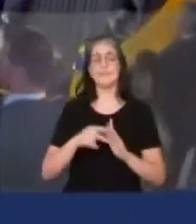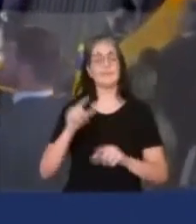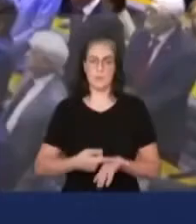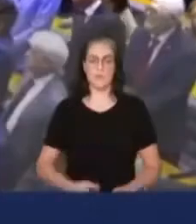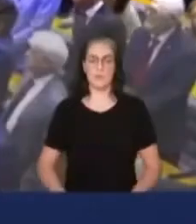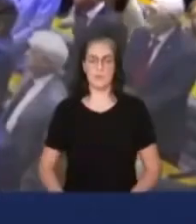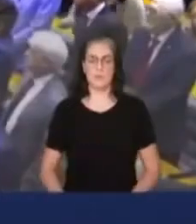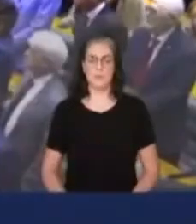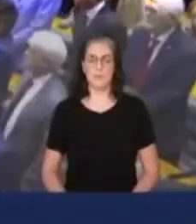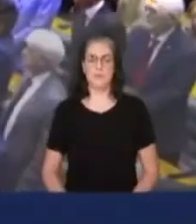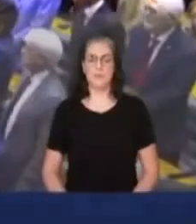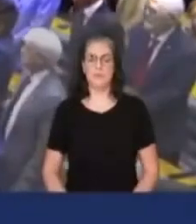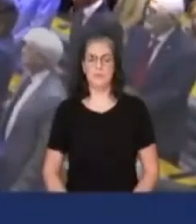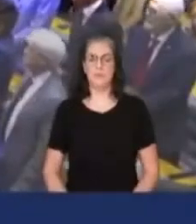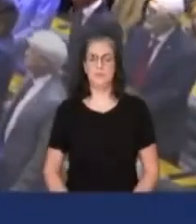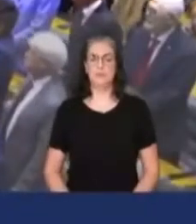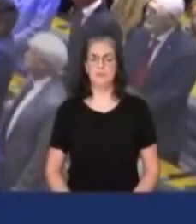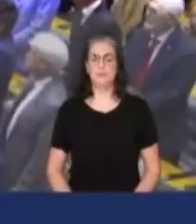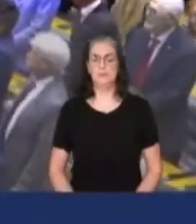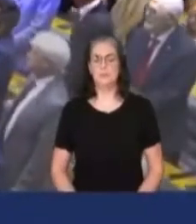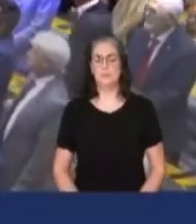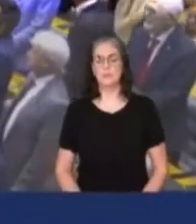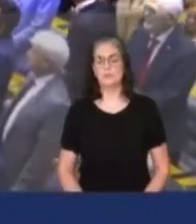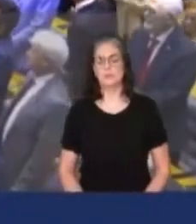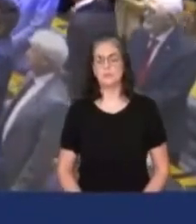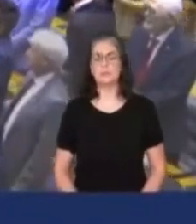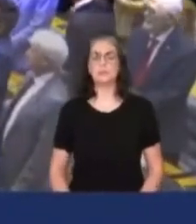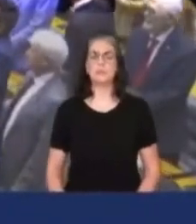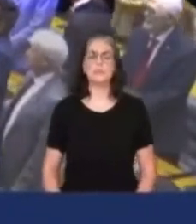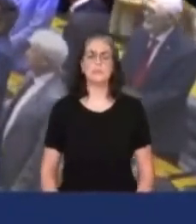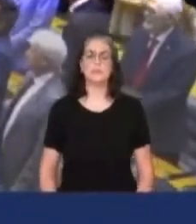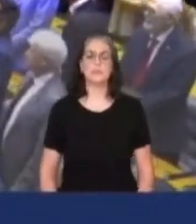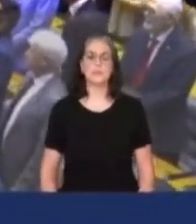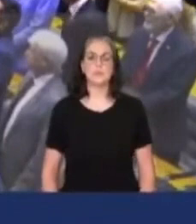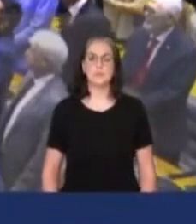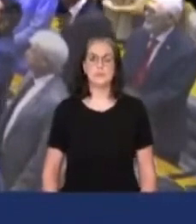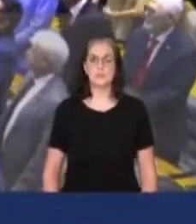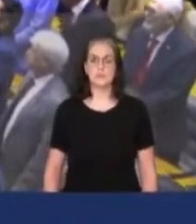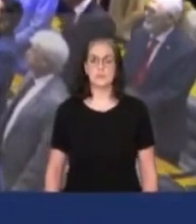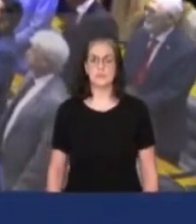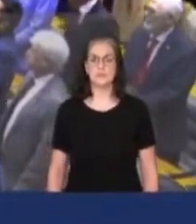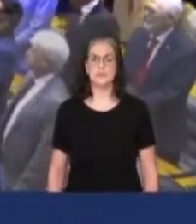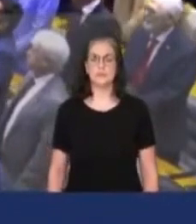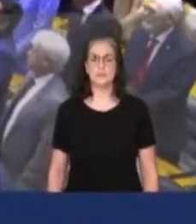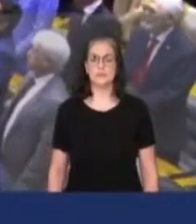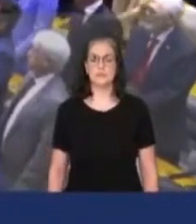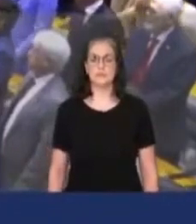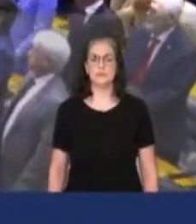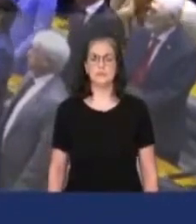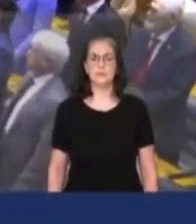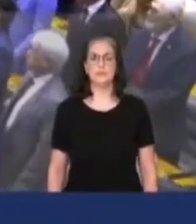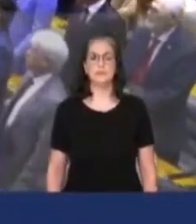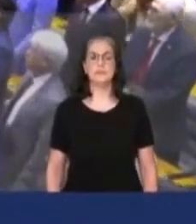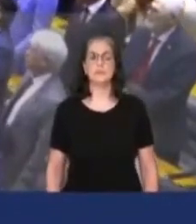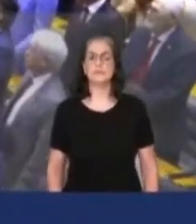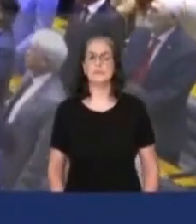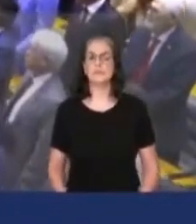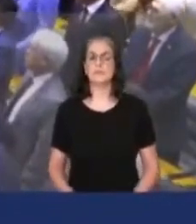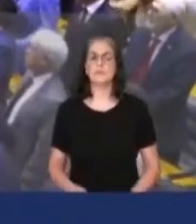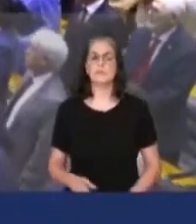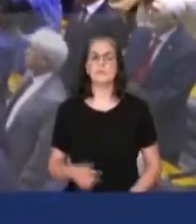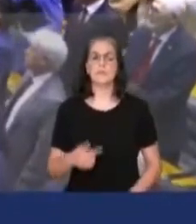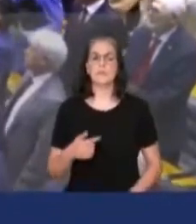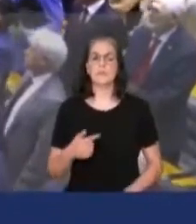juramento depois da declaração do presidente da Câmara, deputado Arthur Lira. Prometo